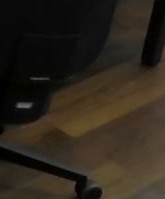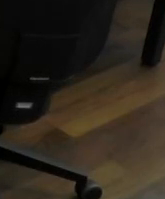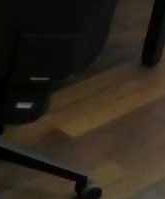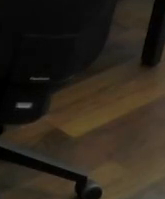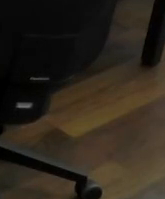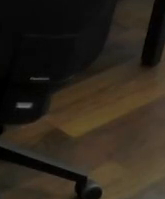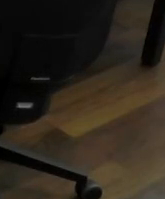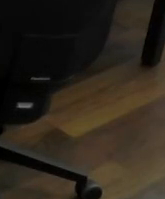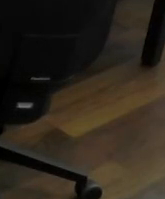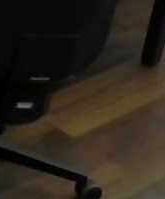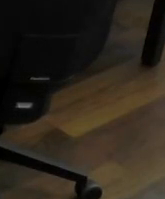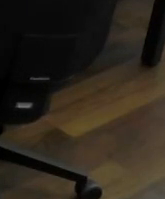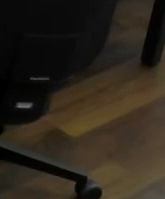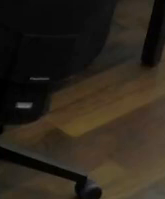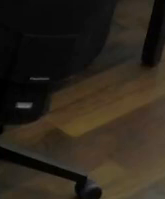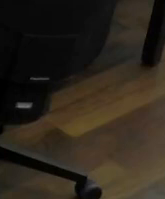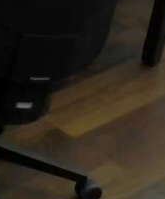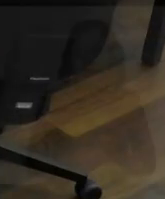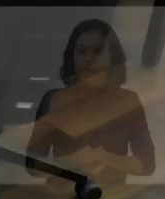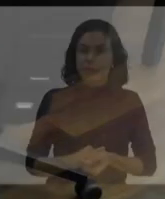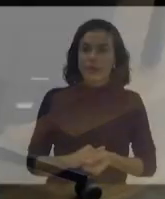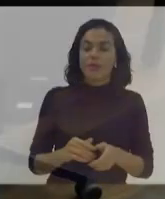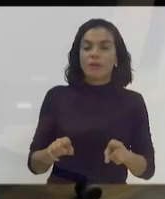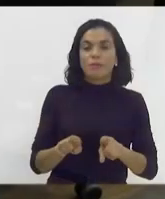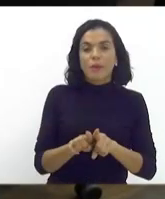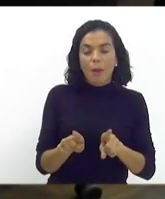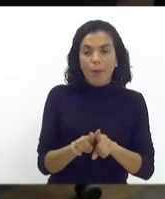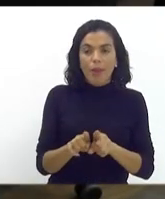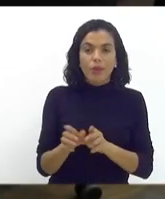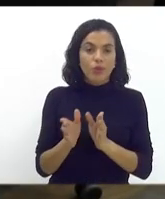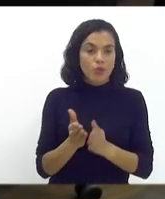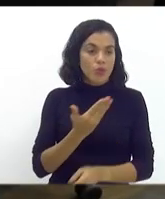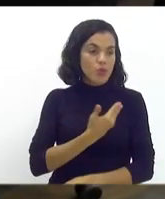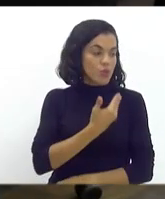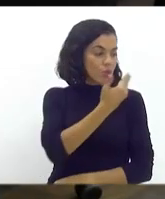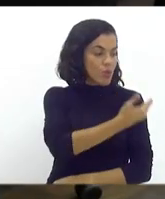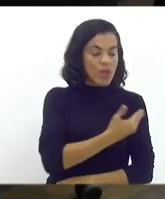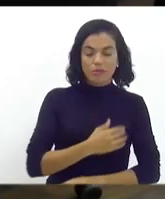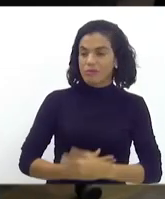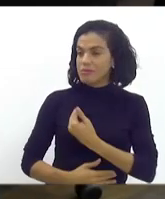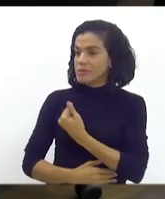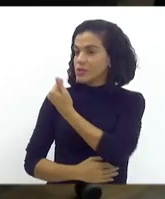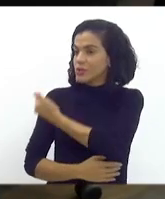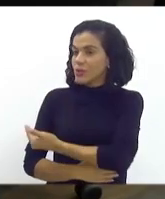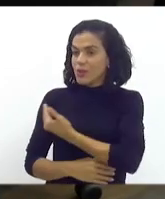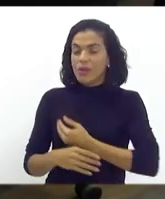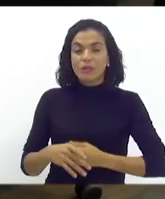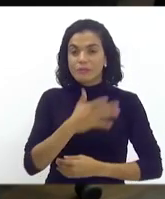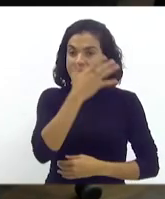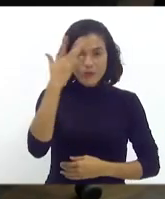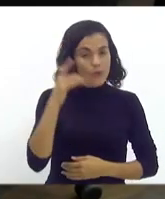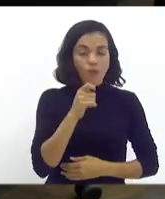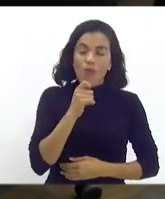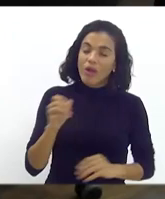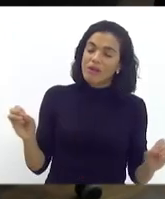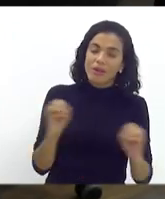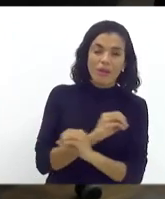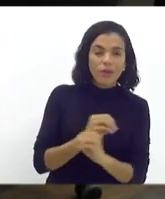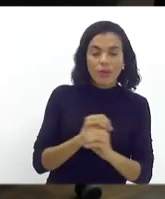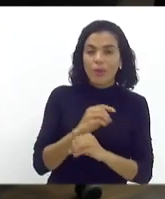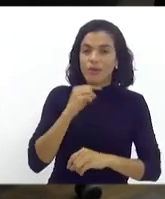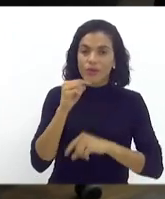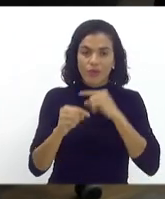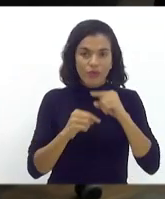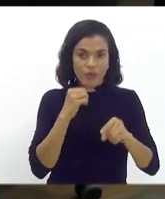eu certamente estou é do lado daqueles e daquelas que não tem nenhuma dúvida